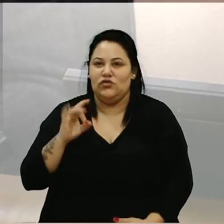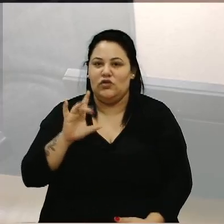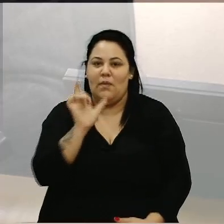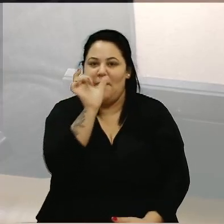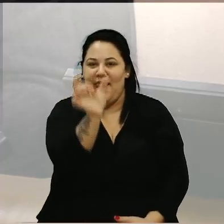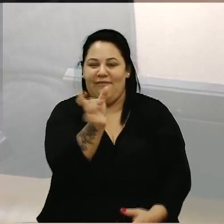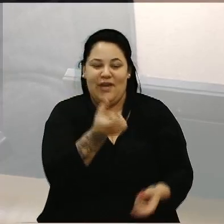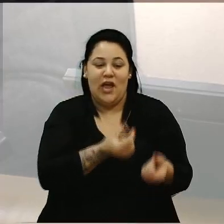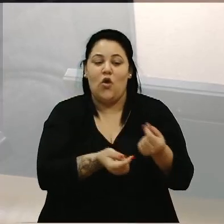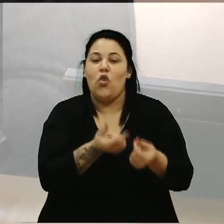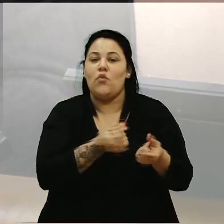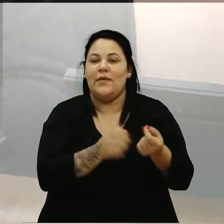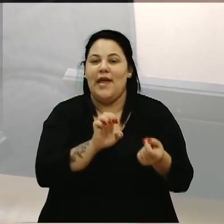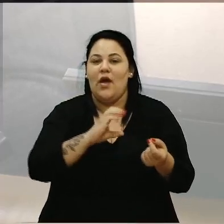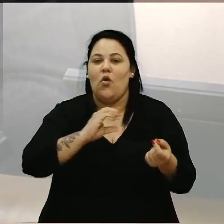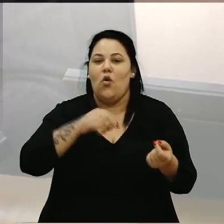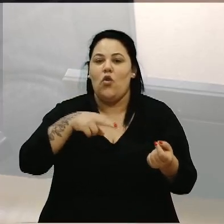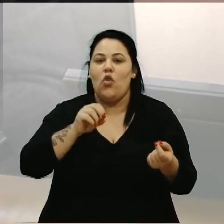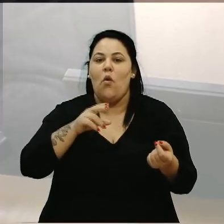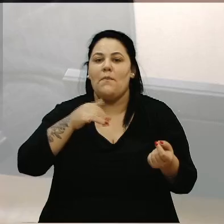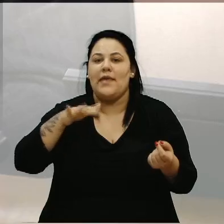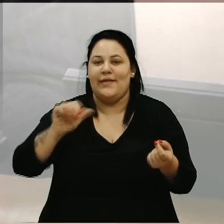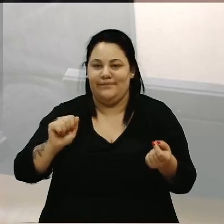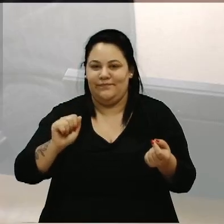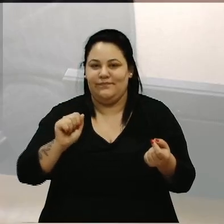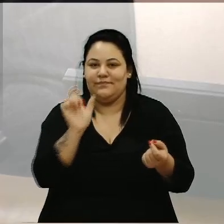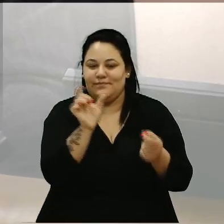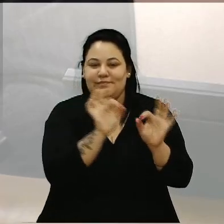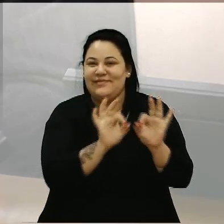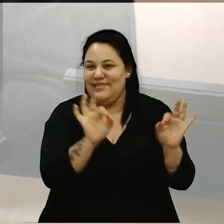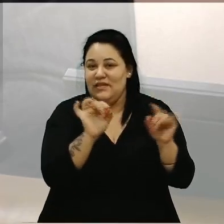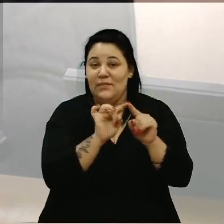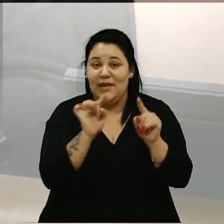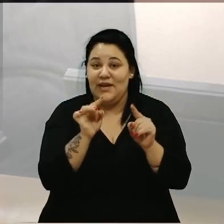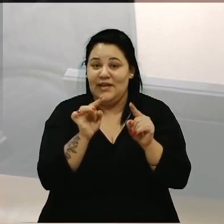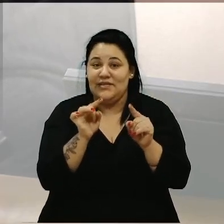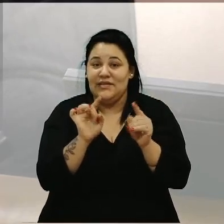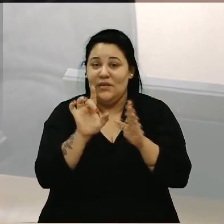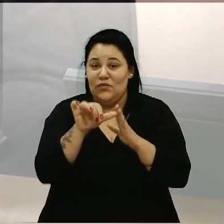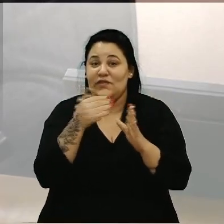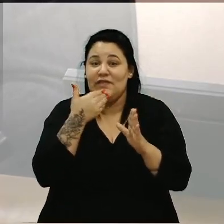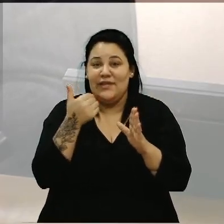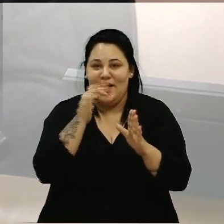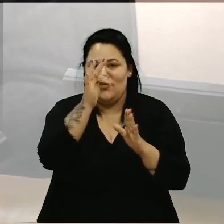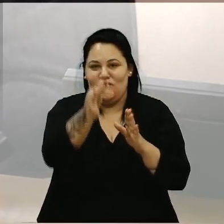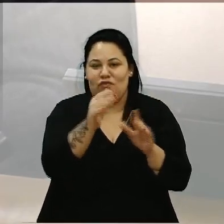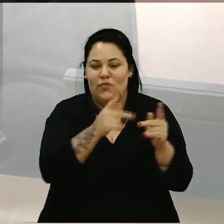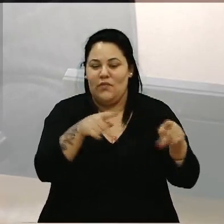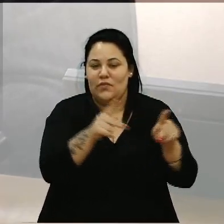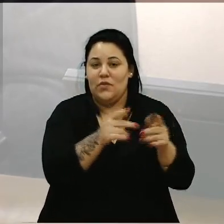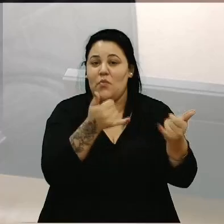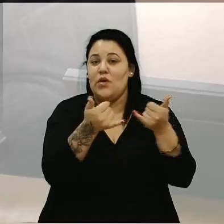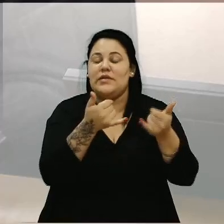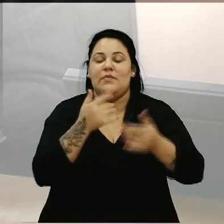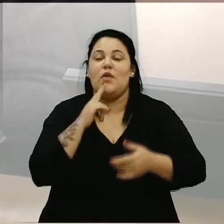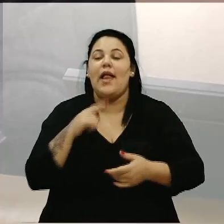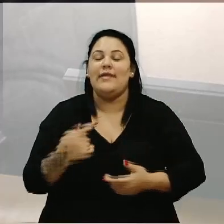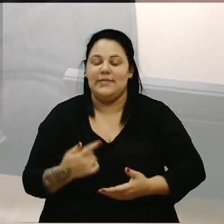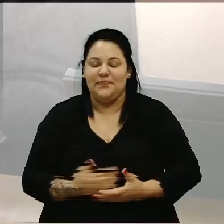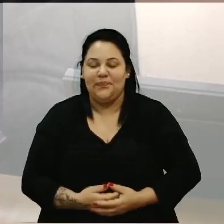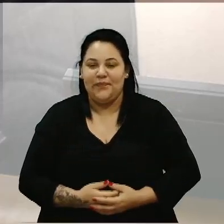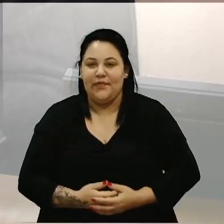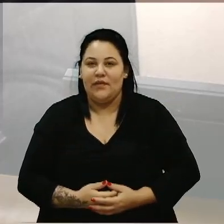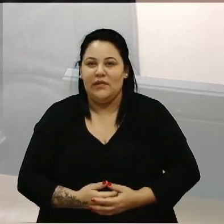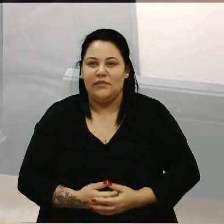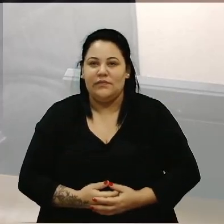muito simples, né? Mas vai te gerar benefícios para a população lá na frente. Por exemplo, vereadora Gladys, o